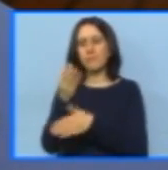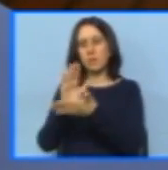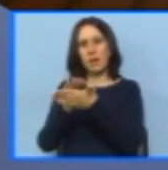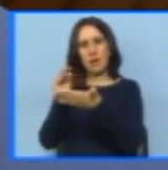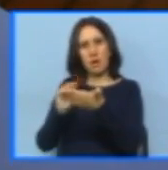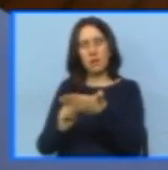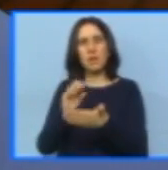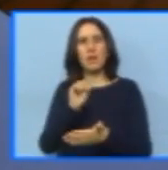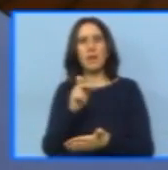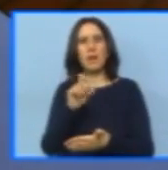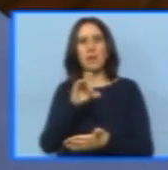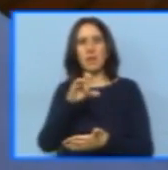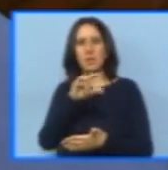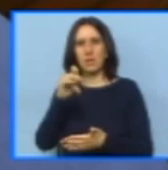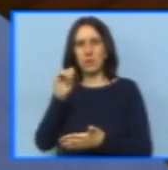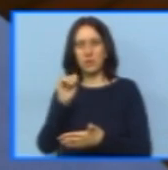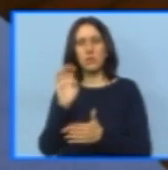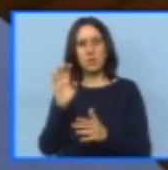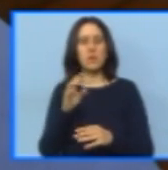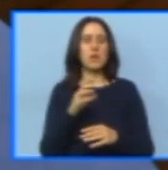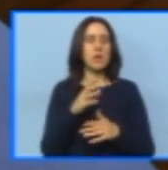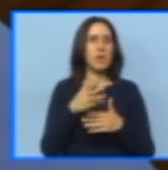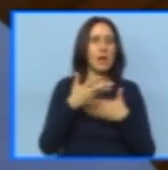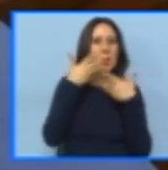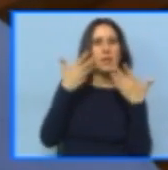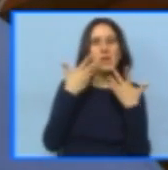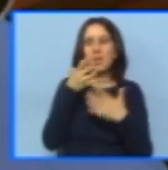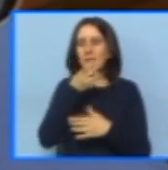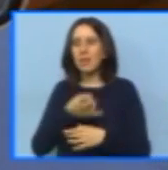alegria, o perdão, a reconciliação,